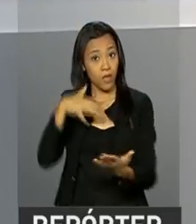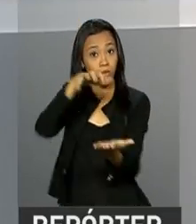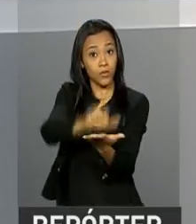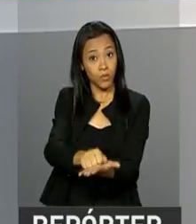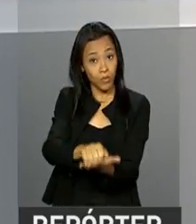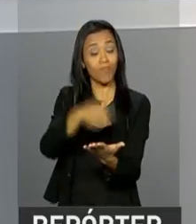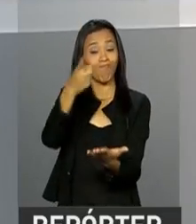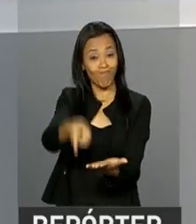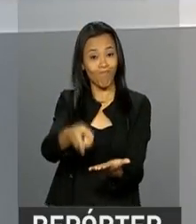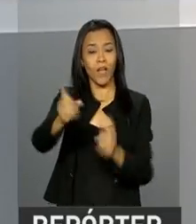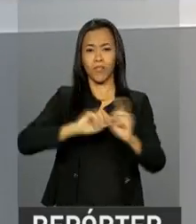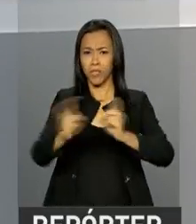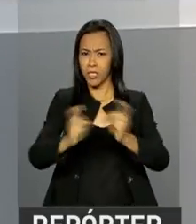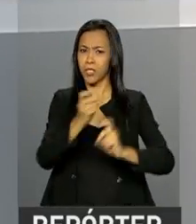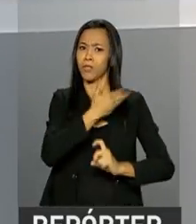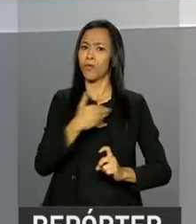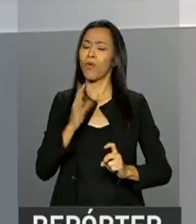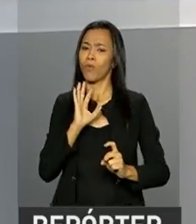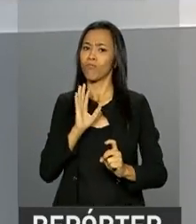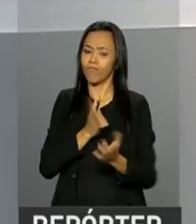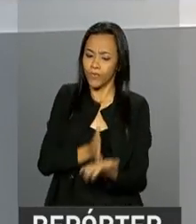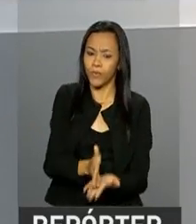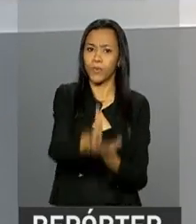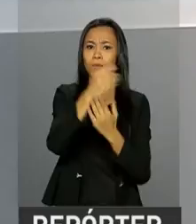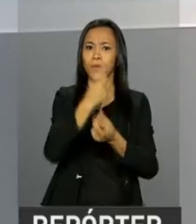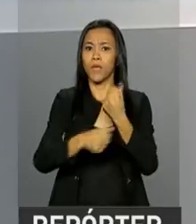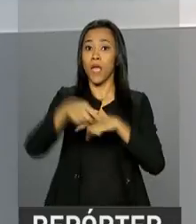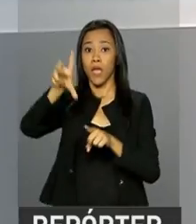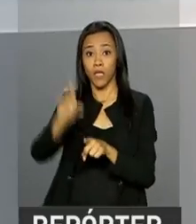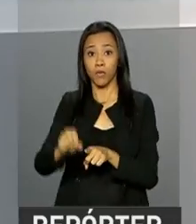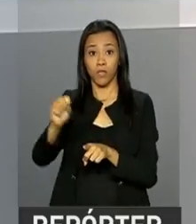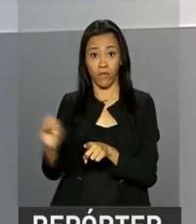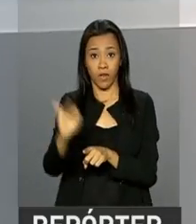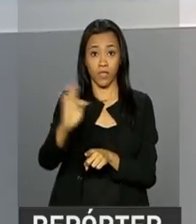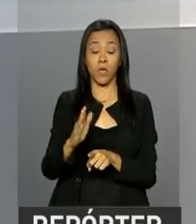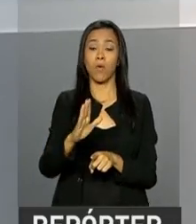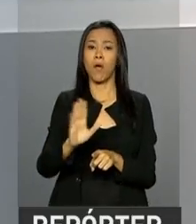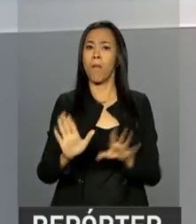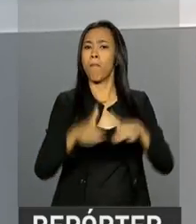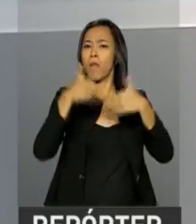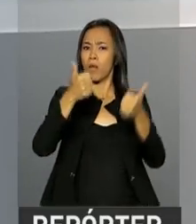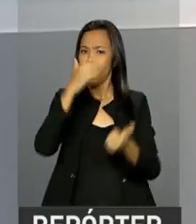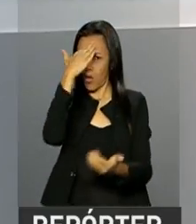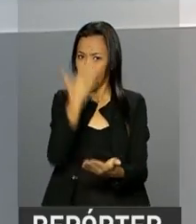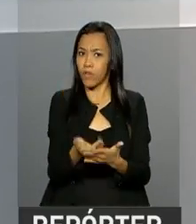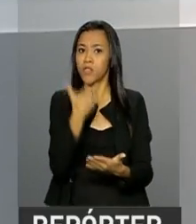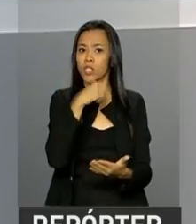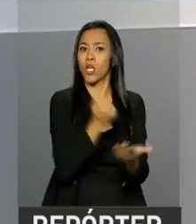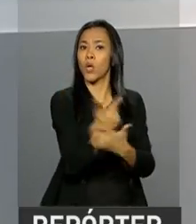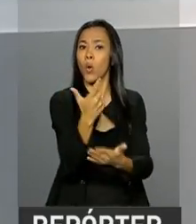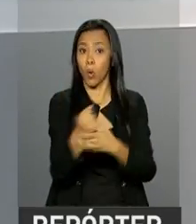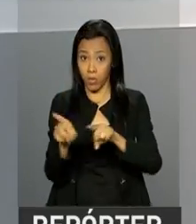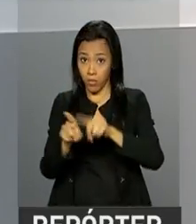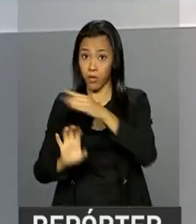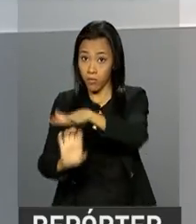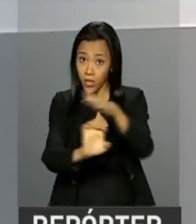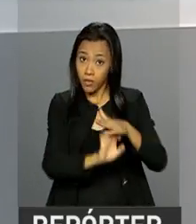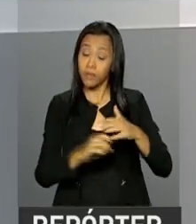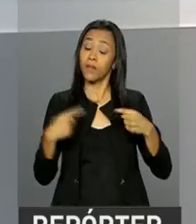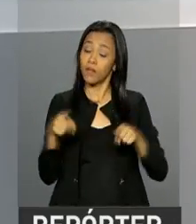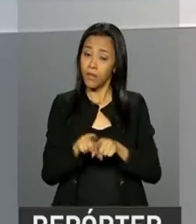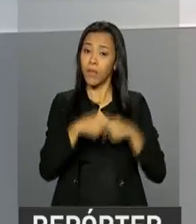com a promessa de dar um rumo à economia reduzir a inflação melhorar a confiança de consumidores e empresários e gerar